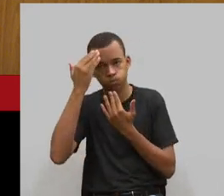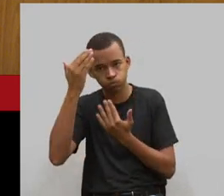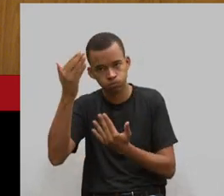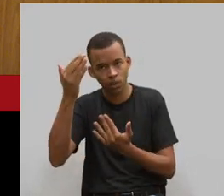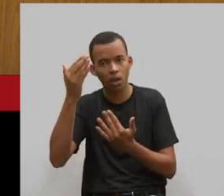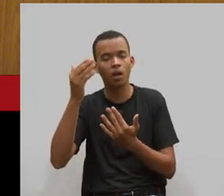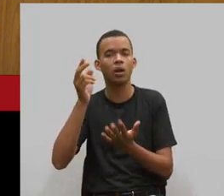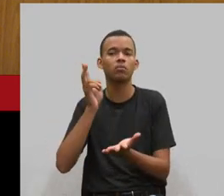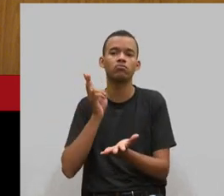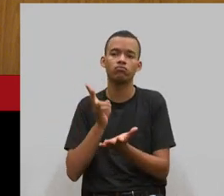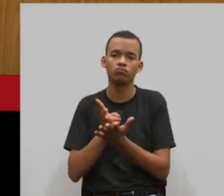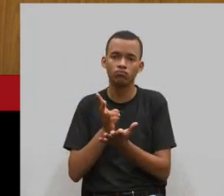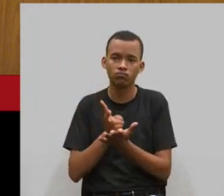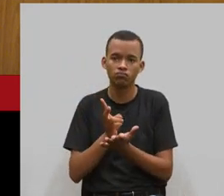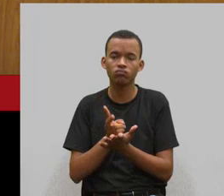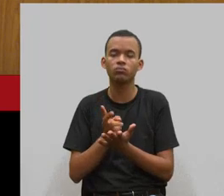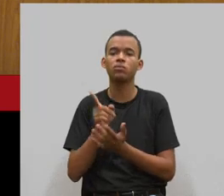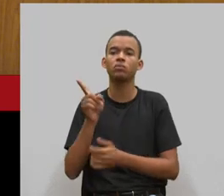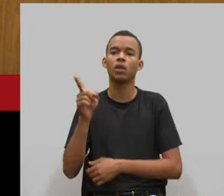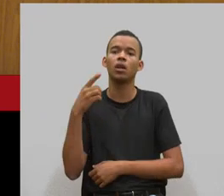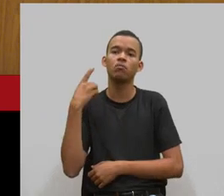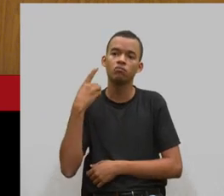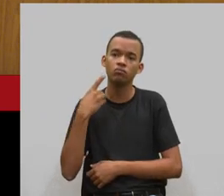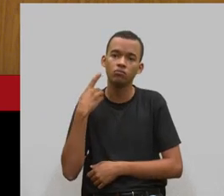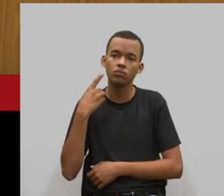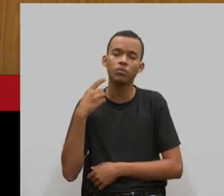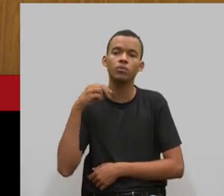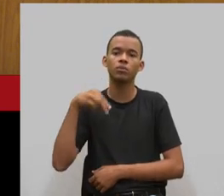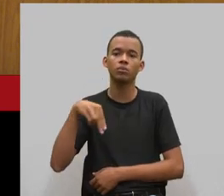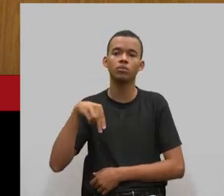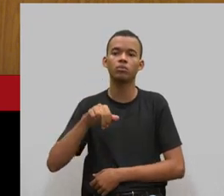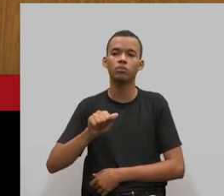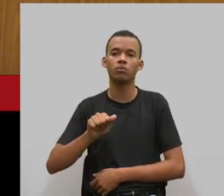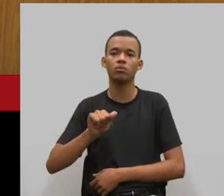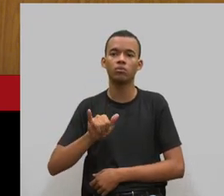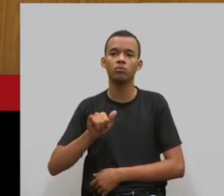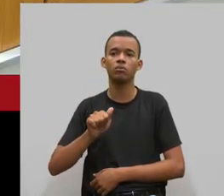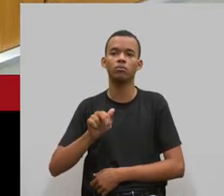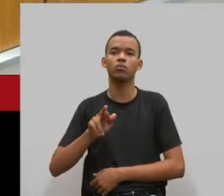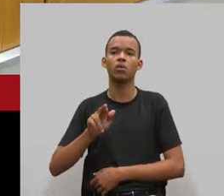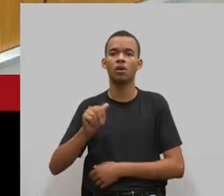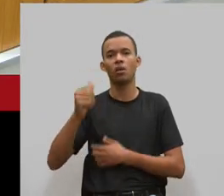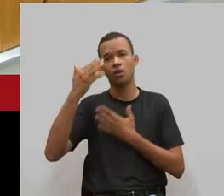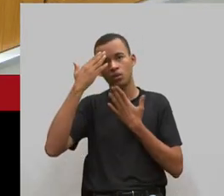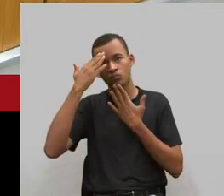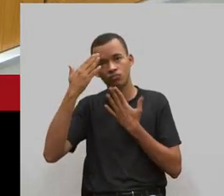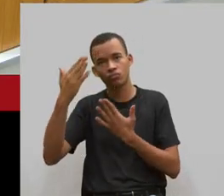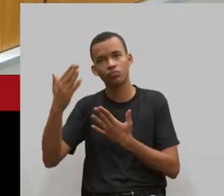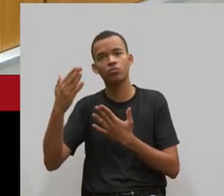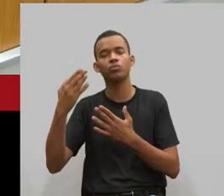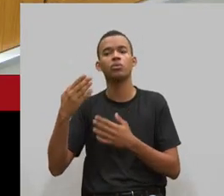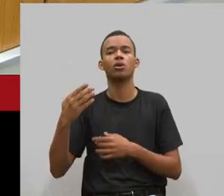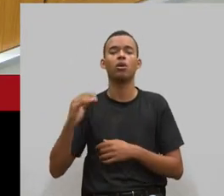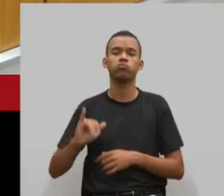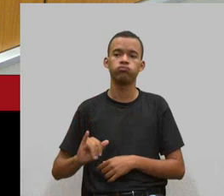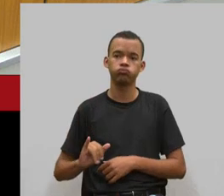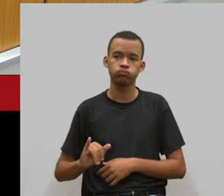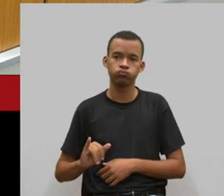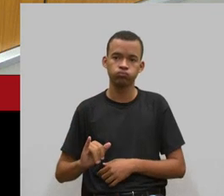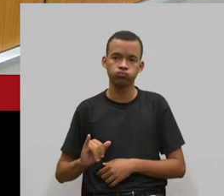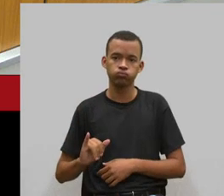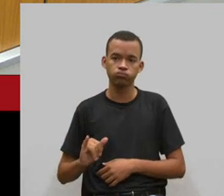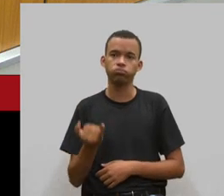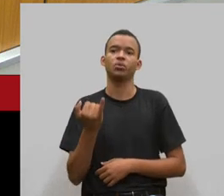agradecendo a naara por todo a oportunidade e por tudo que ela tem feito olhando por nós lá também é da nossa